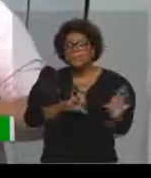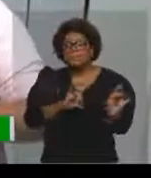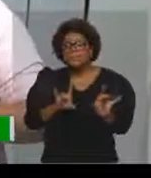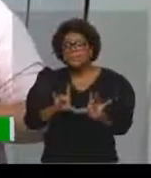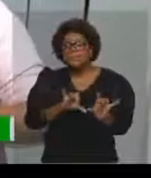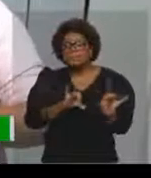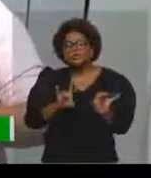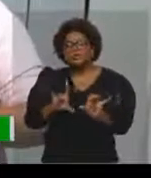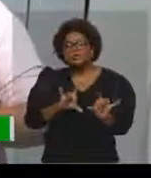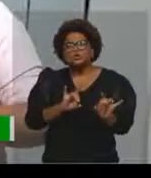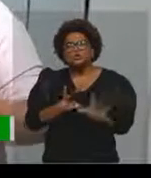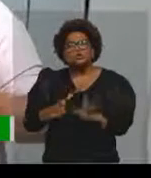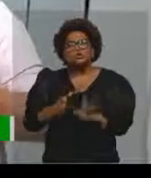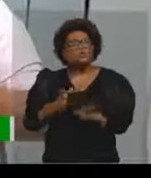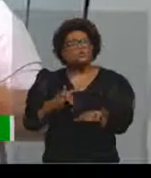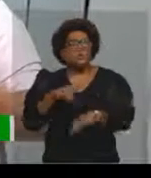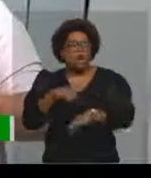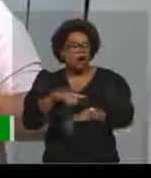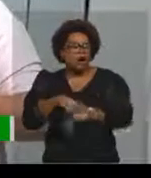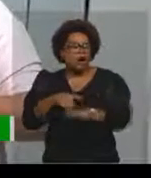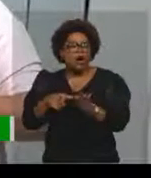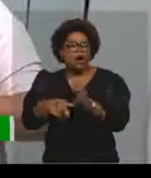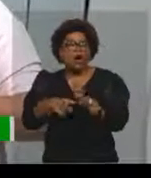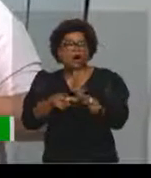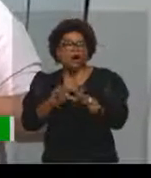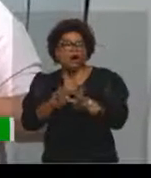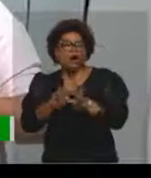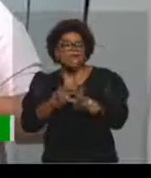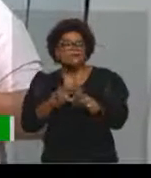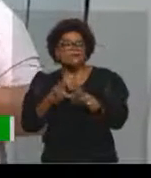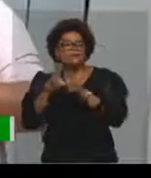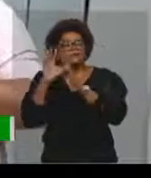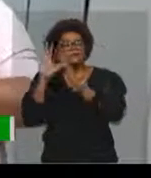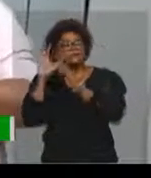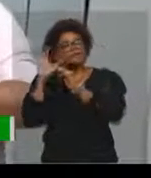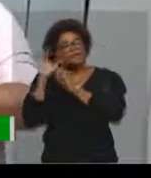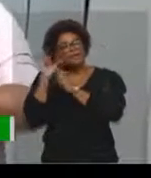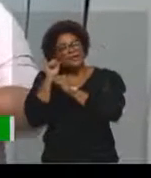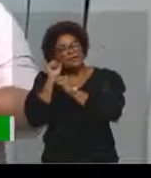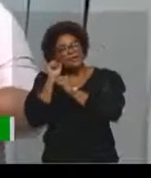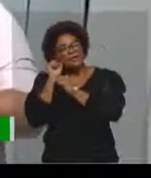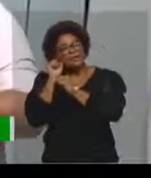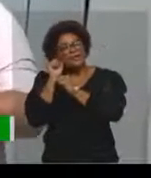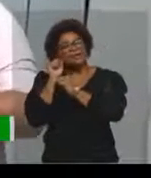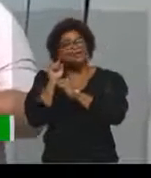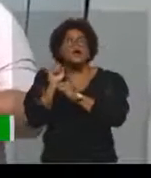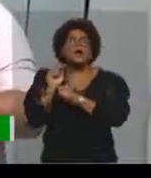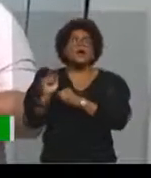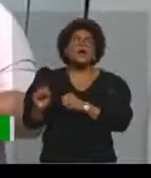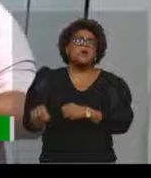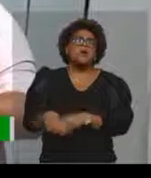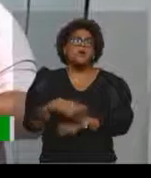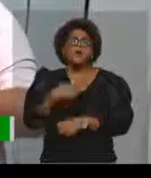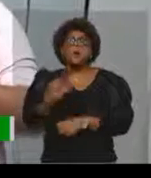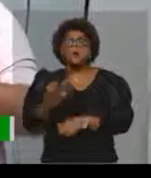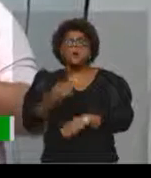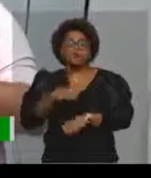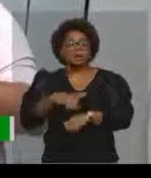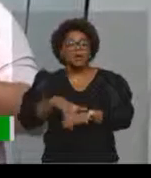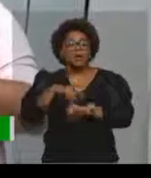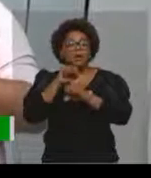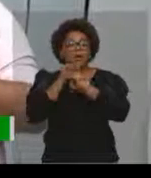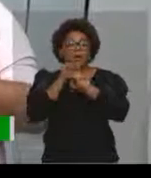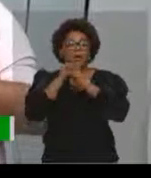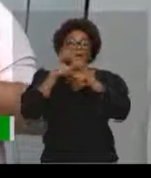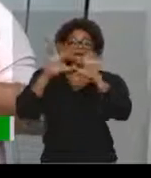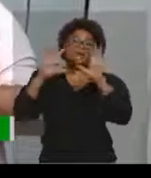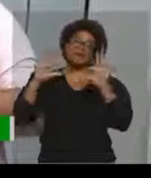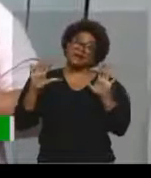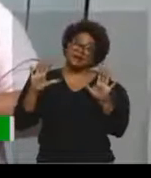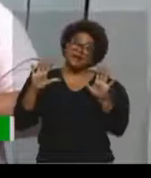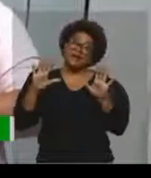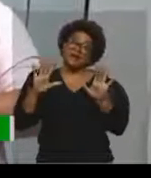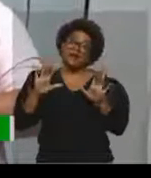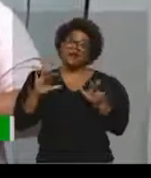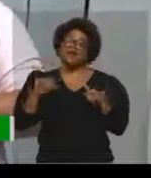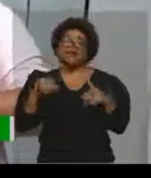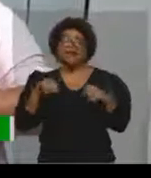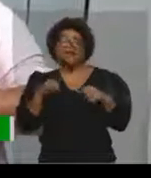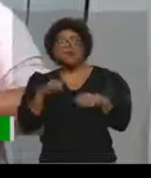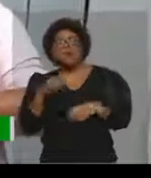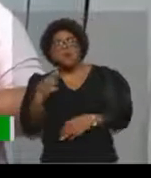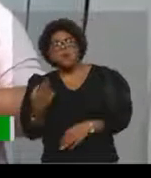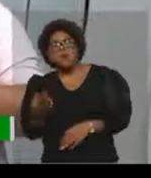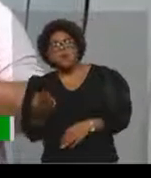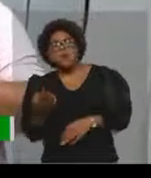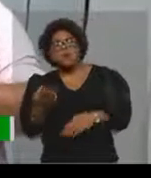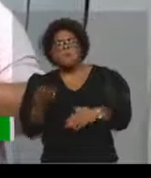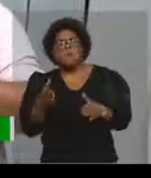gostam de ler antes de dormir, ali já deitado na cama, tem pessoas que gostam de ler ao acordar, tem pessoas que têm ali um tempo no meio